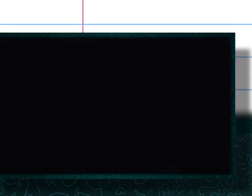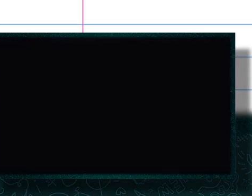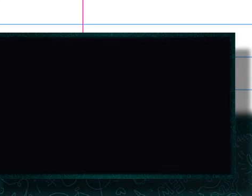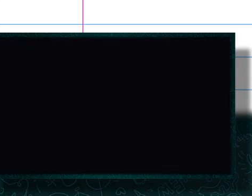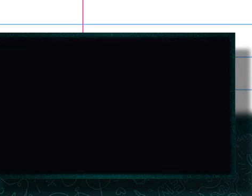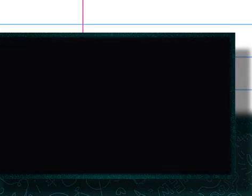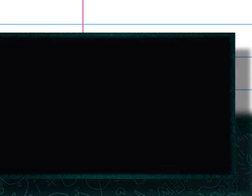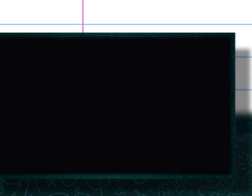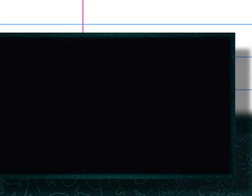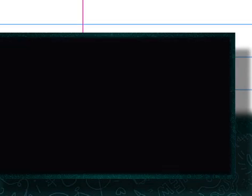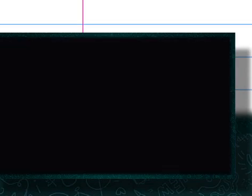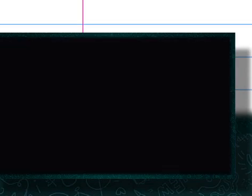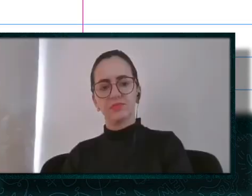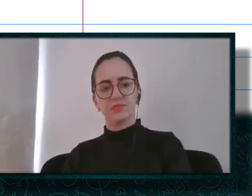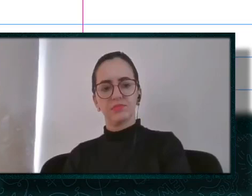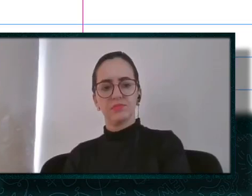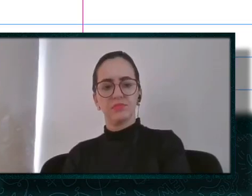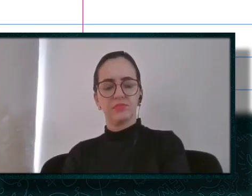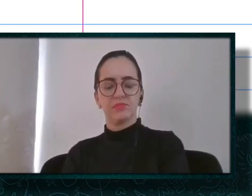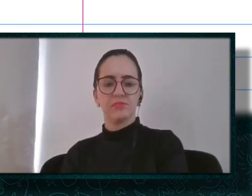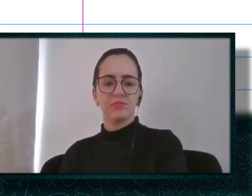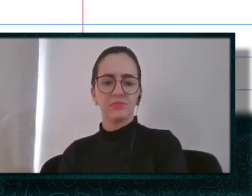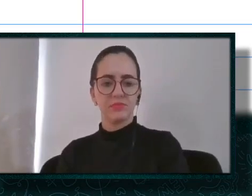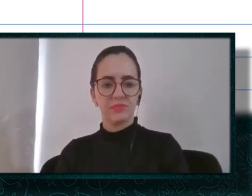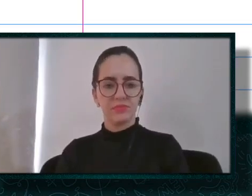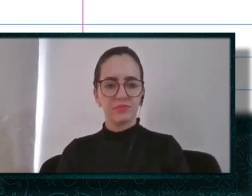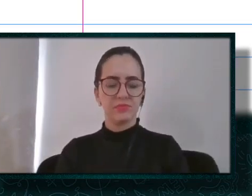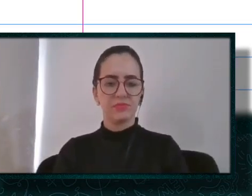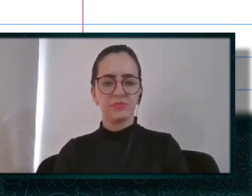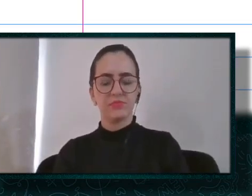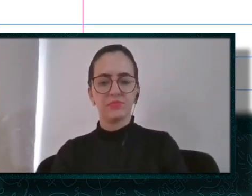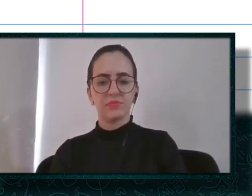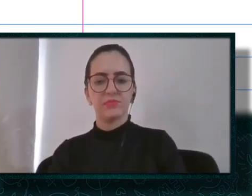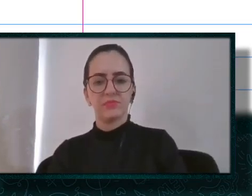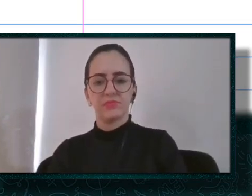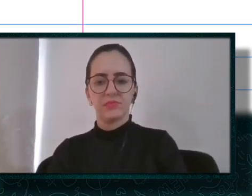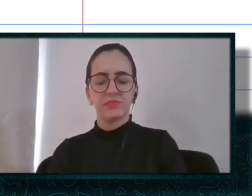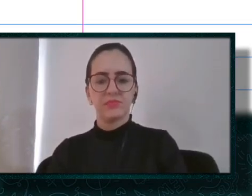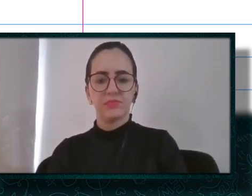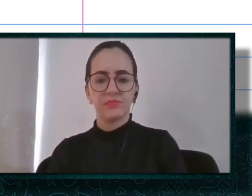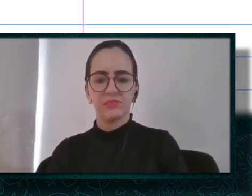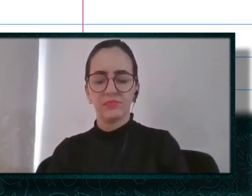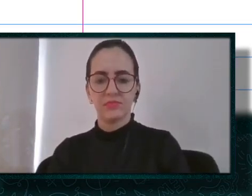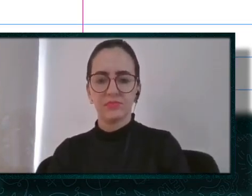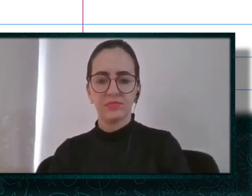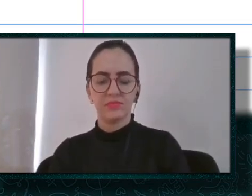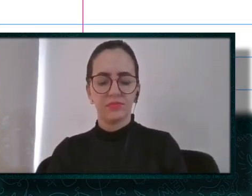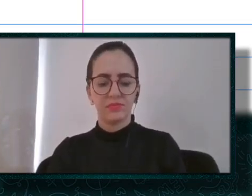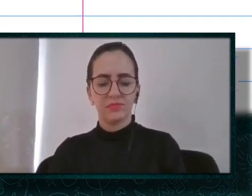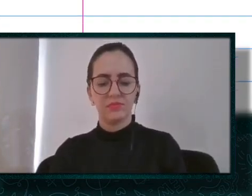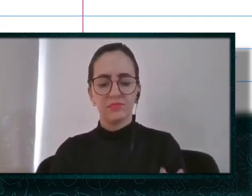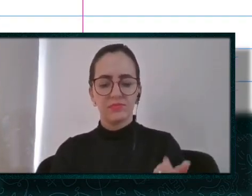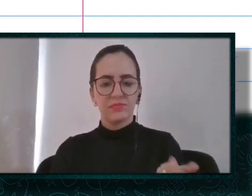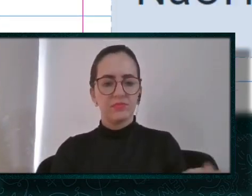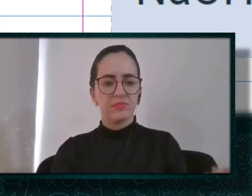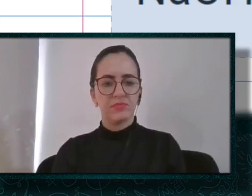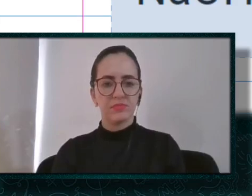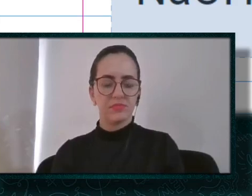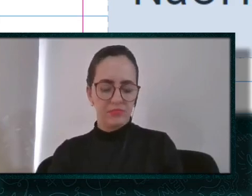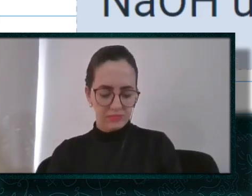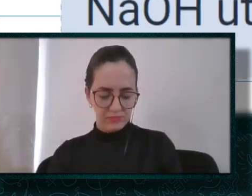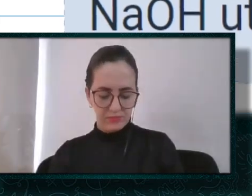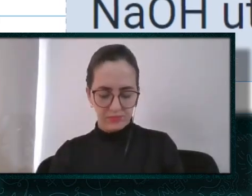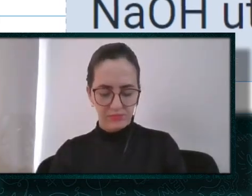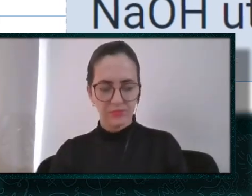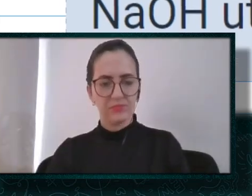apenas uma com vocês, tá? E vou pegar a nossa... Vou tomar uma página aqui. E